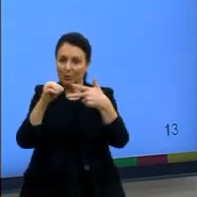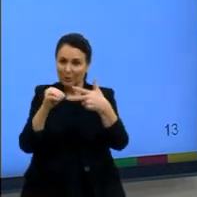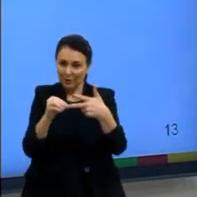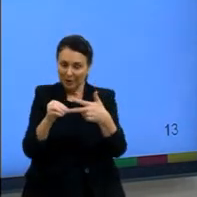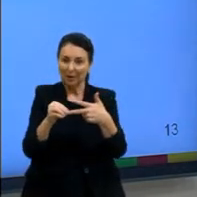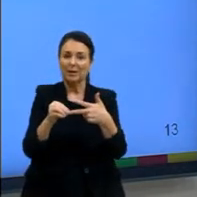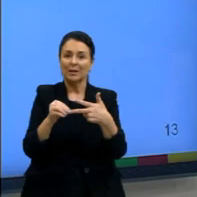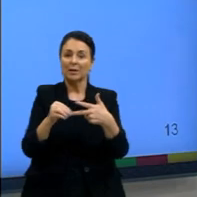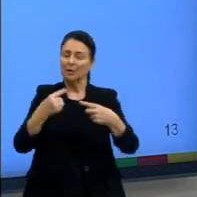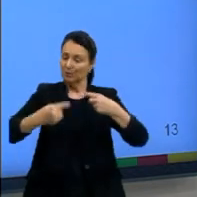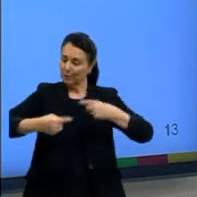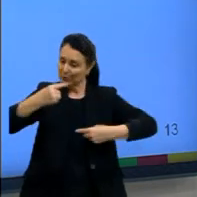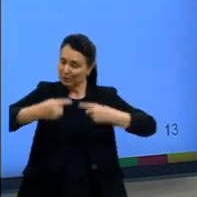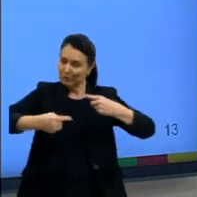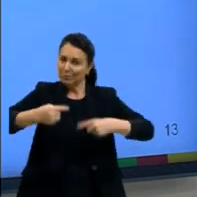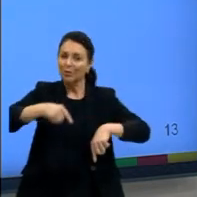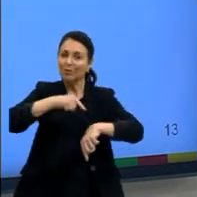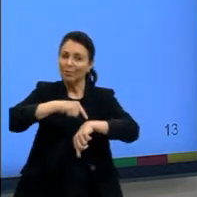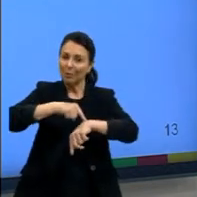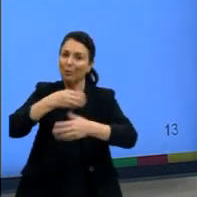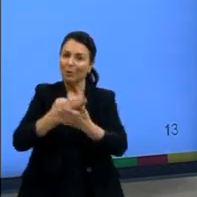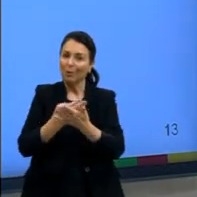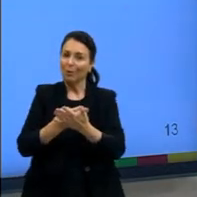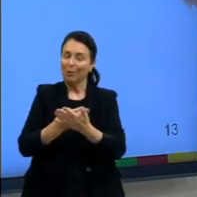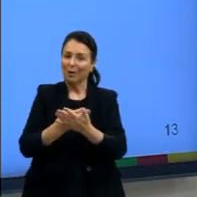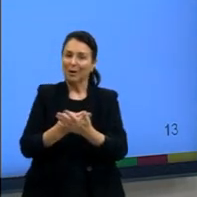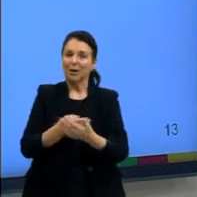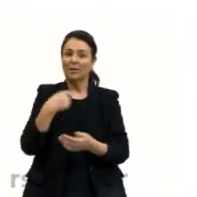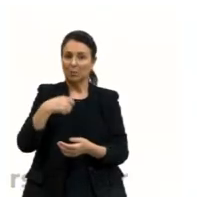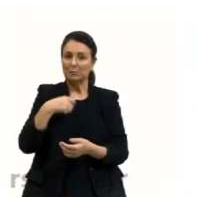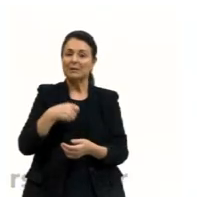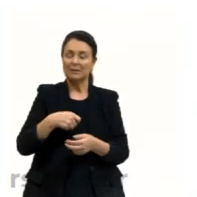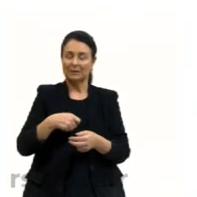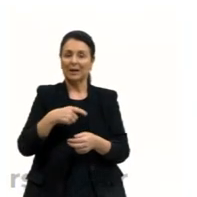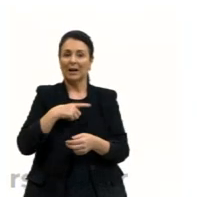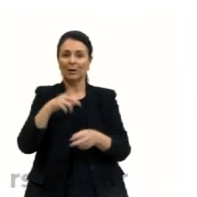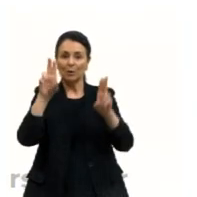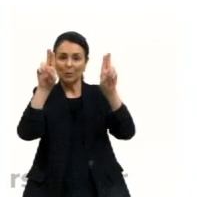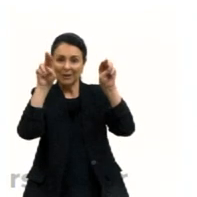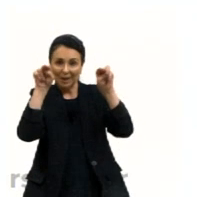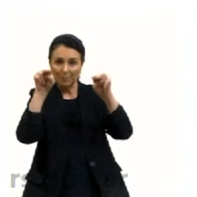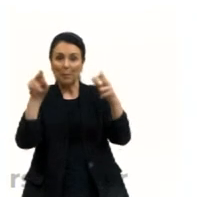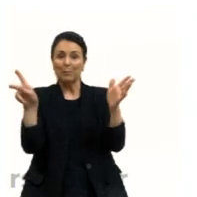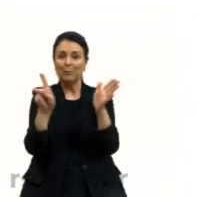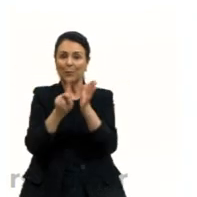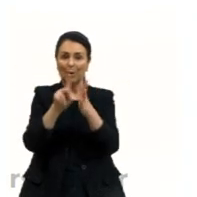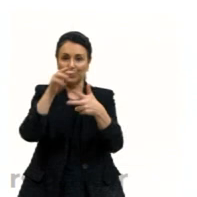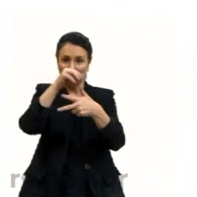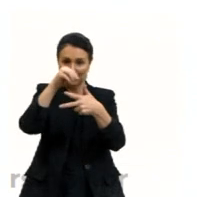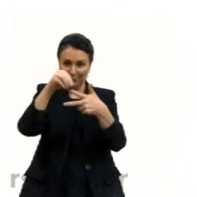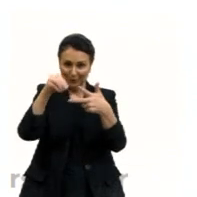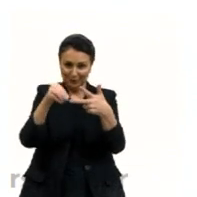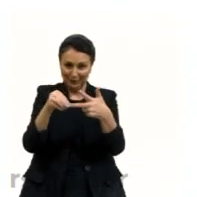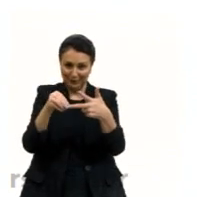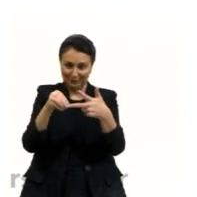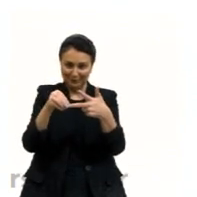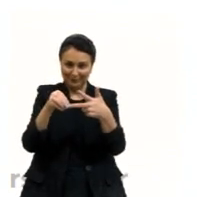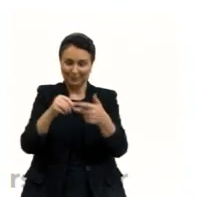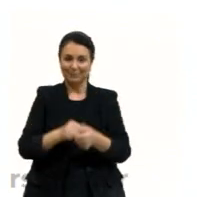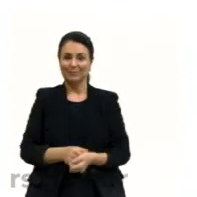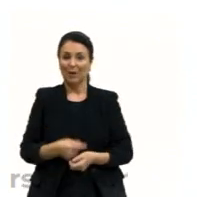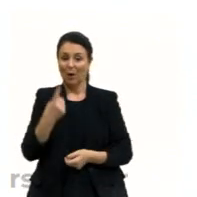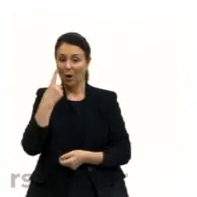trazer para nós ficar discutindo por que você vai fazer o Enem você precisa de sistemas que o Enem discutir vamos lá então